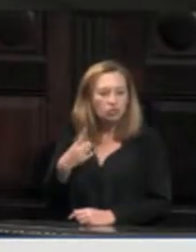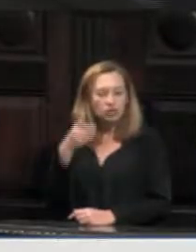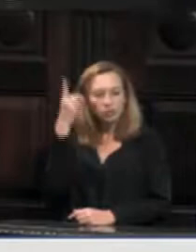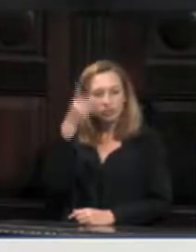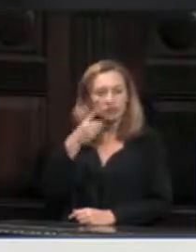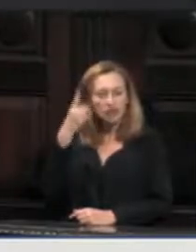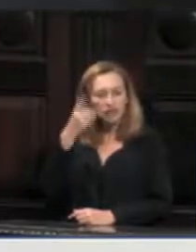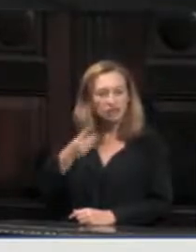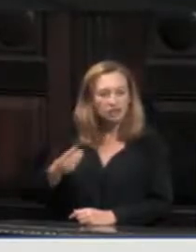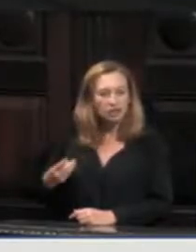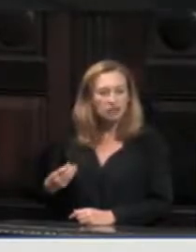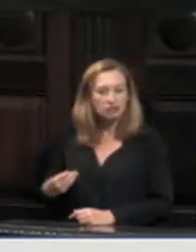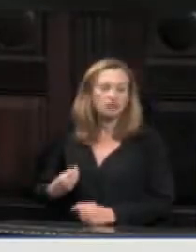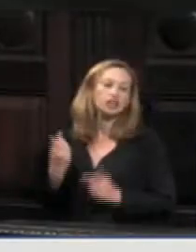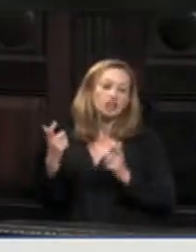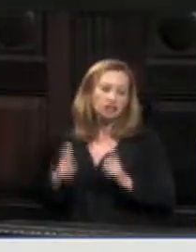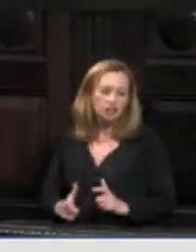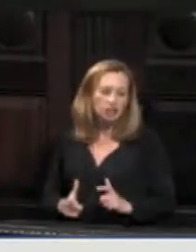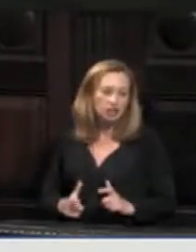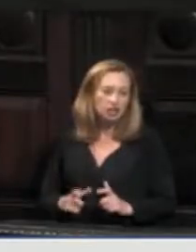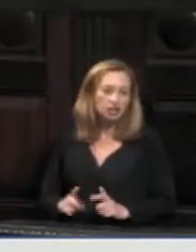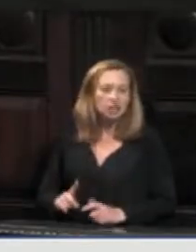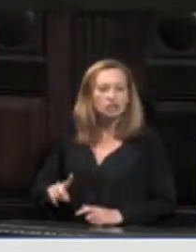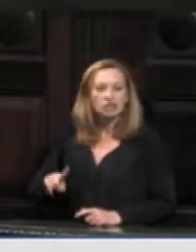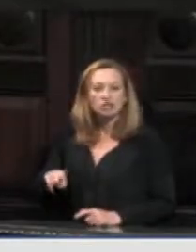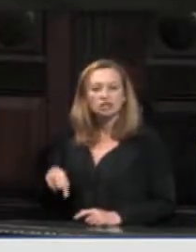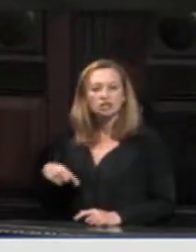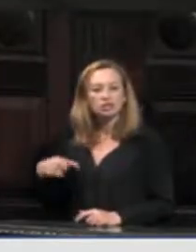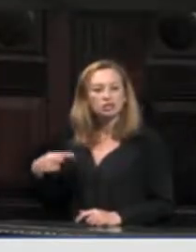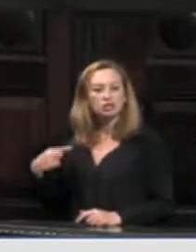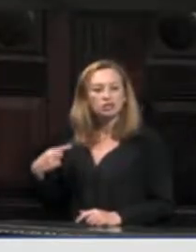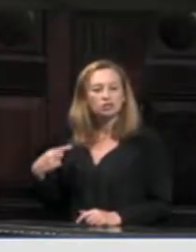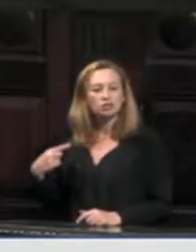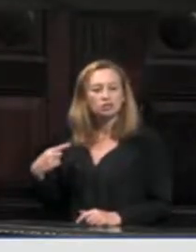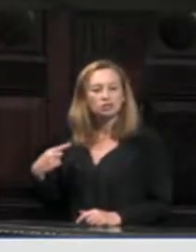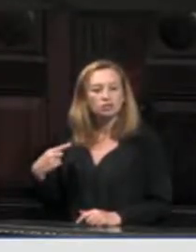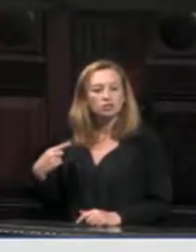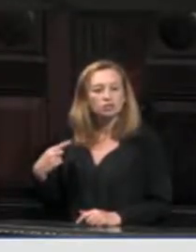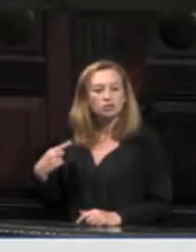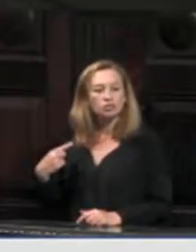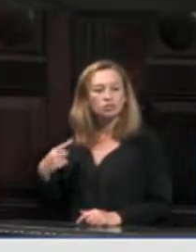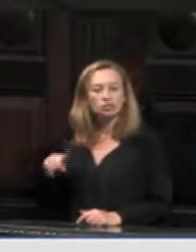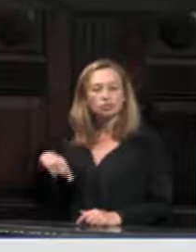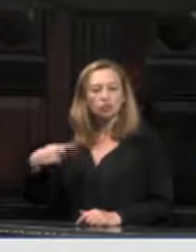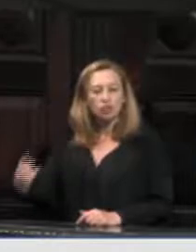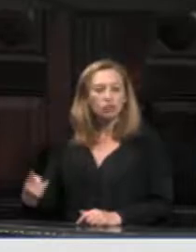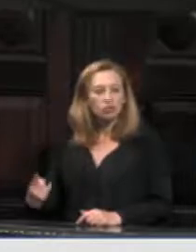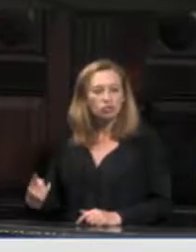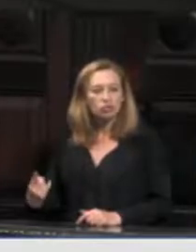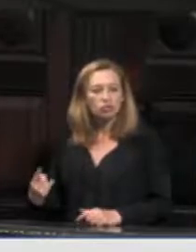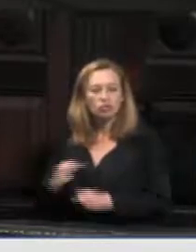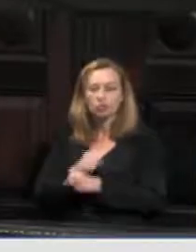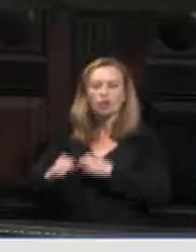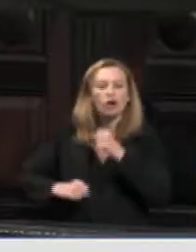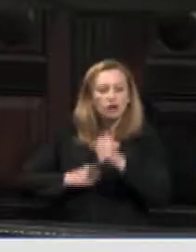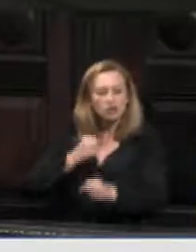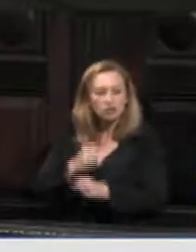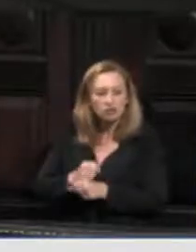eu. Na próxima legislatura, nós teremos 28 partidos aqui